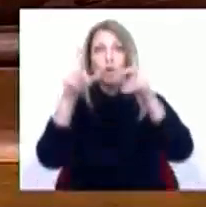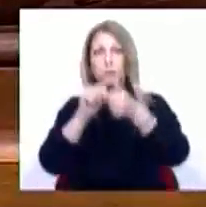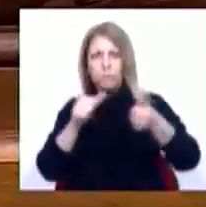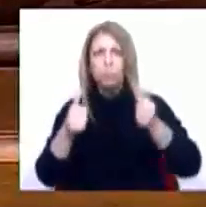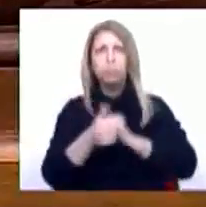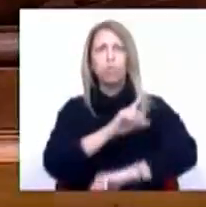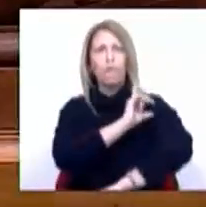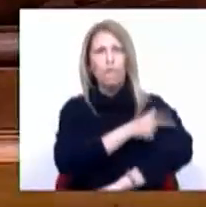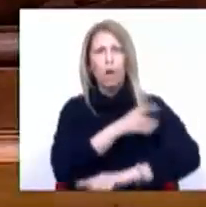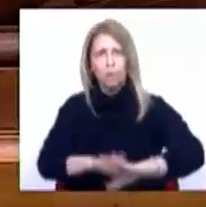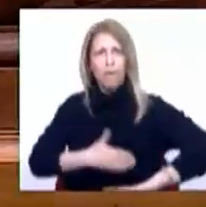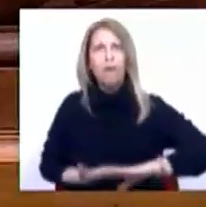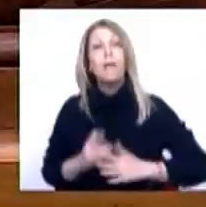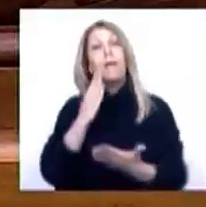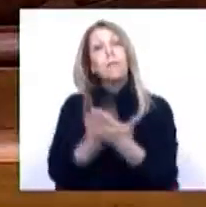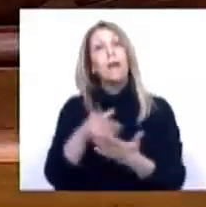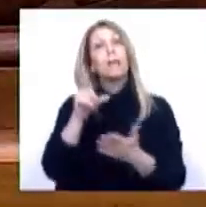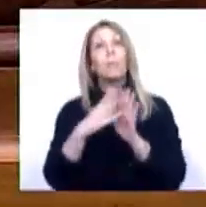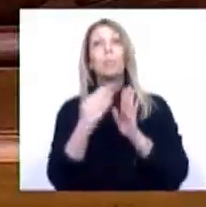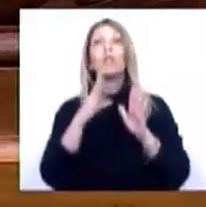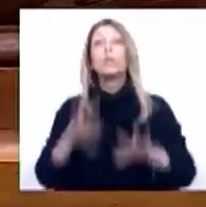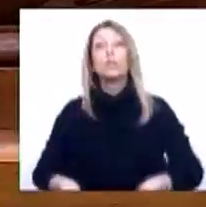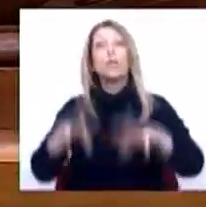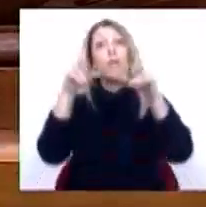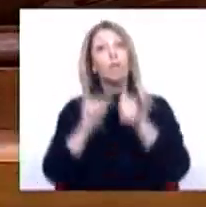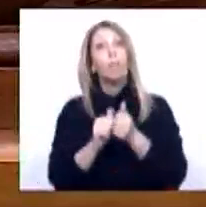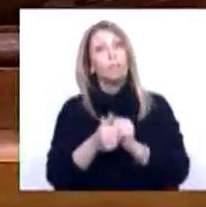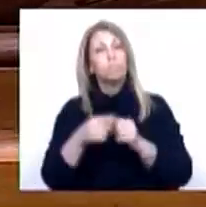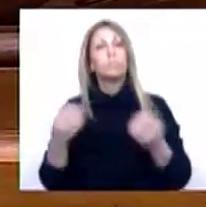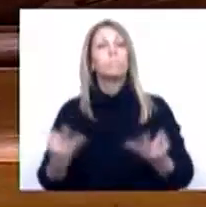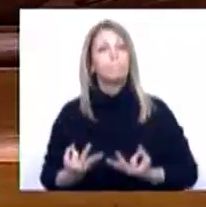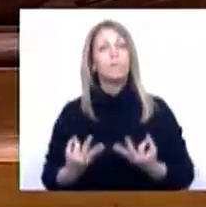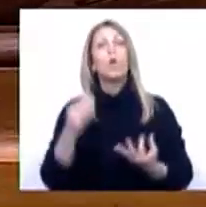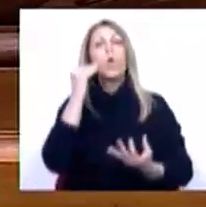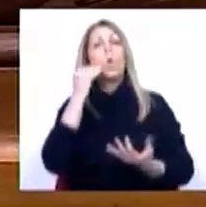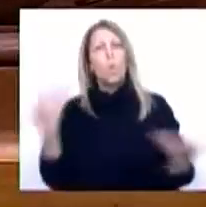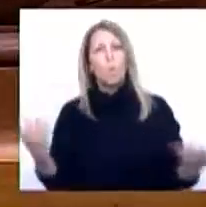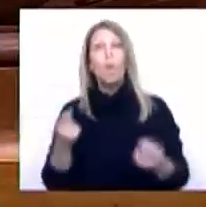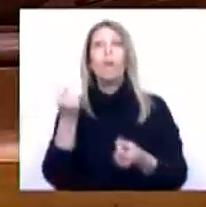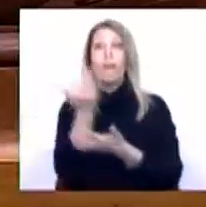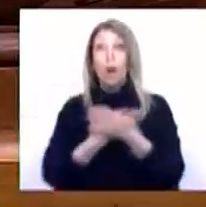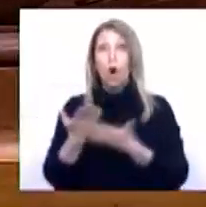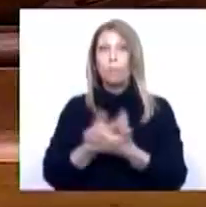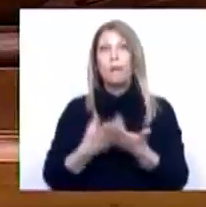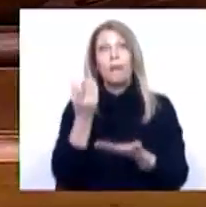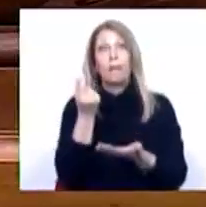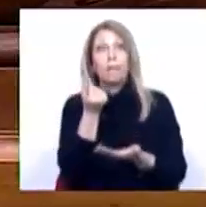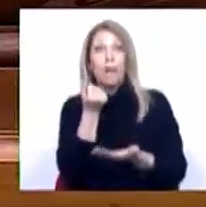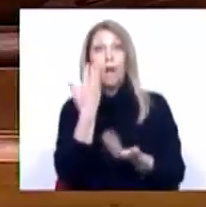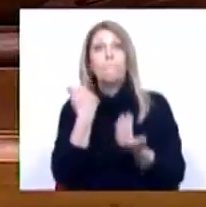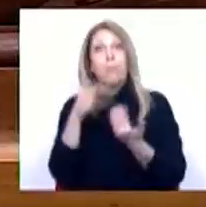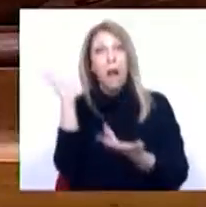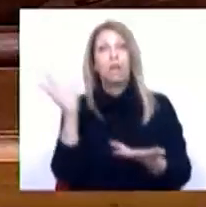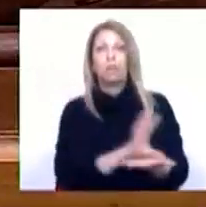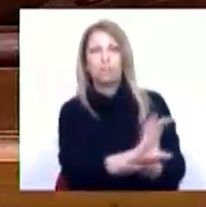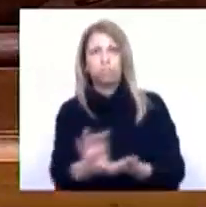para mudar o próprio modelo de desenvolvimento. Como é que vamos fazer isso? Fazendo chegar mais dinheiro à economia e apostando e